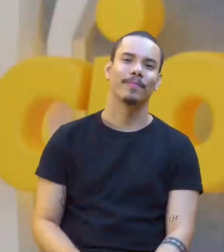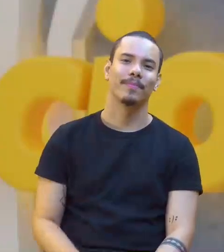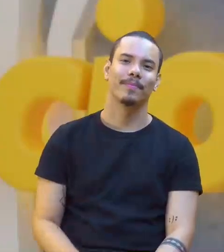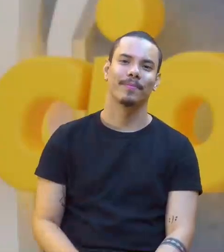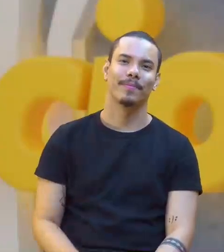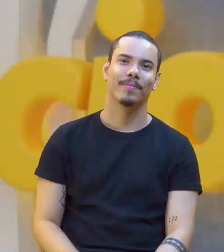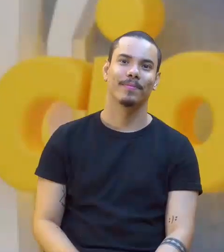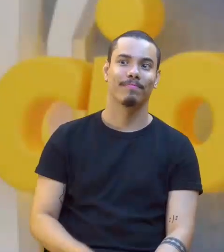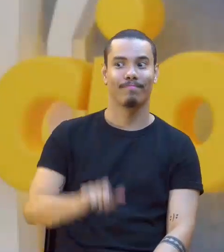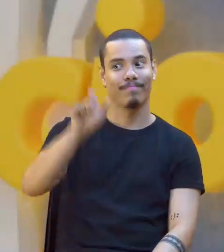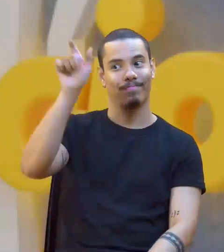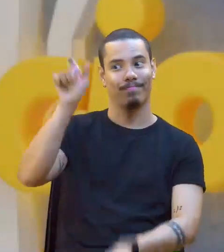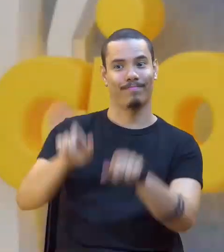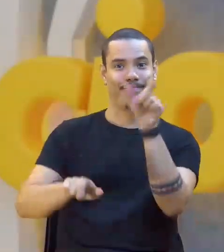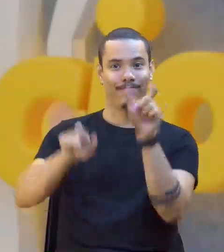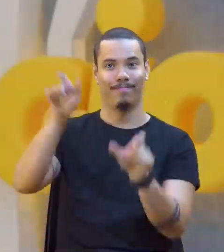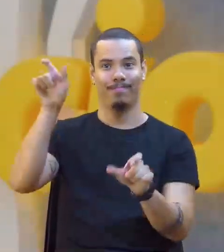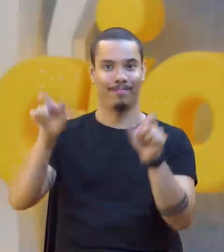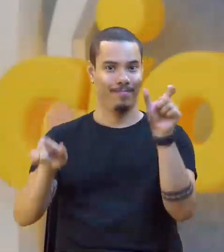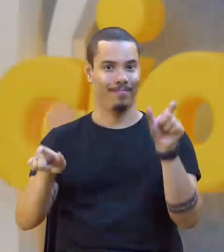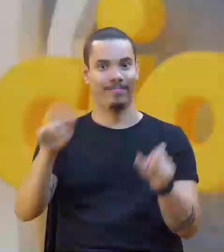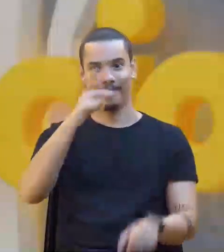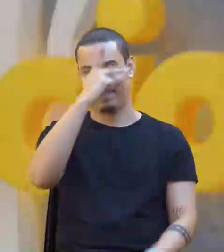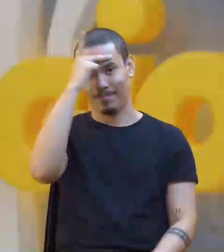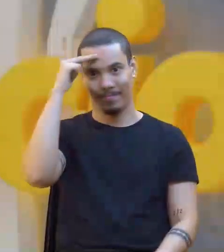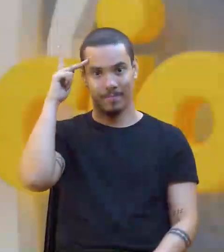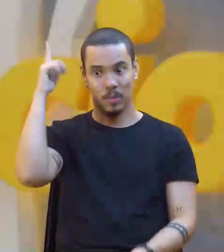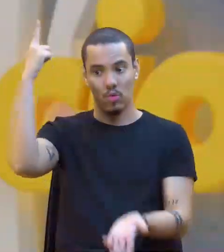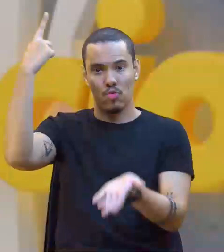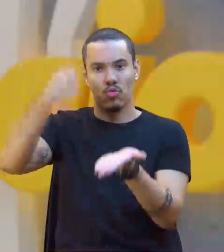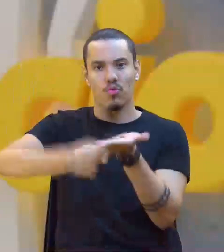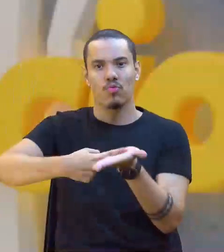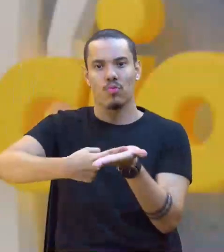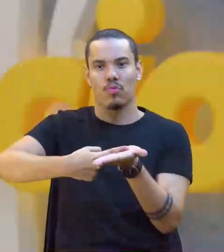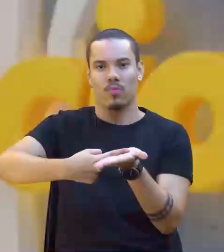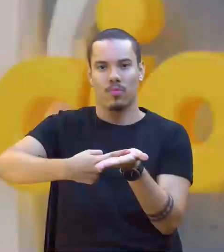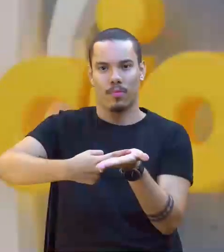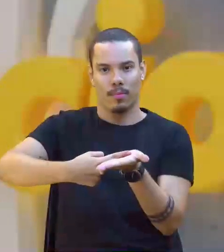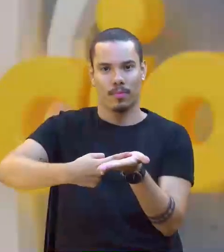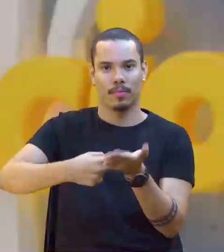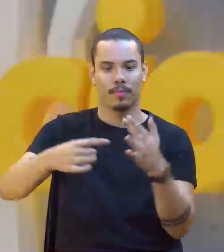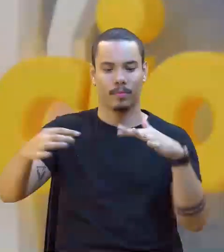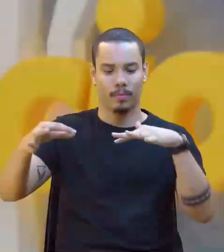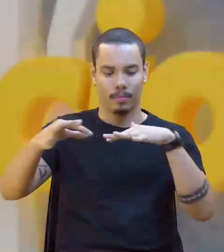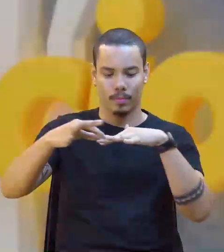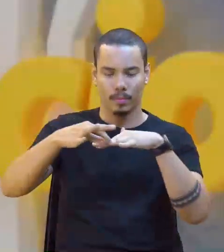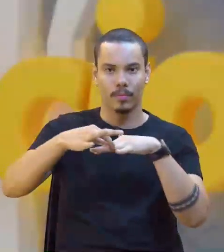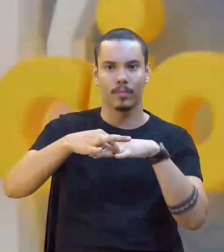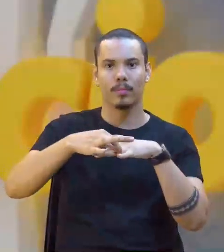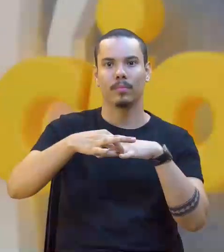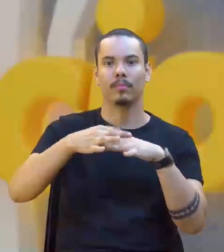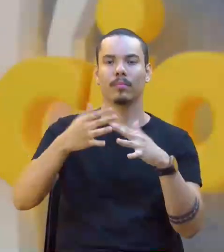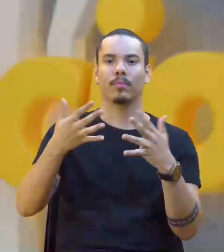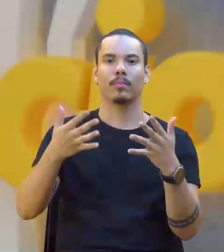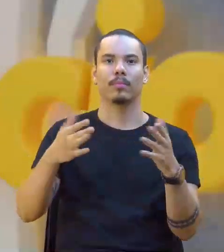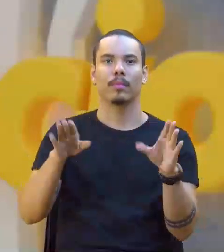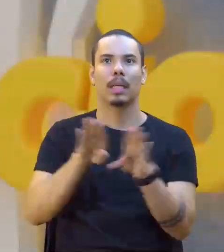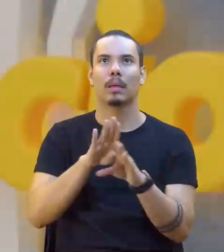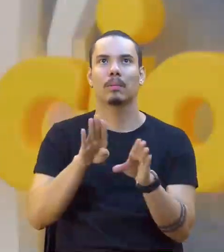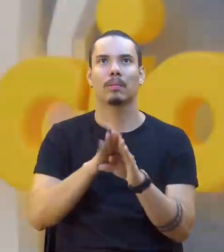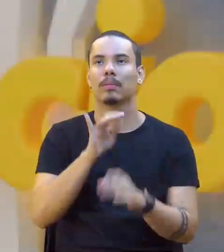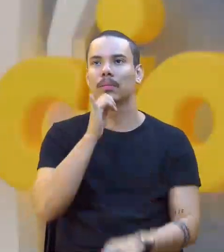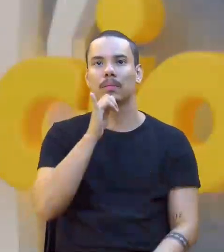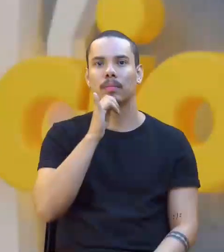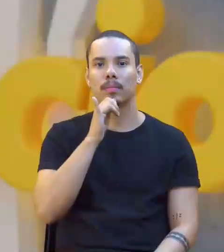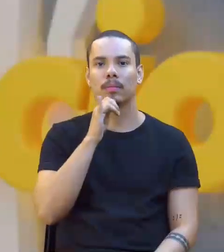Pelas pessoas. Foi construído socialmente. As alianças, os ritos de passagem. Quando